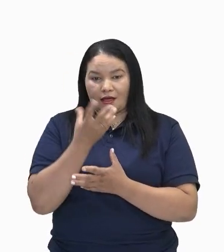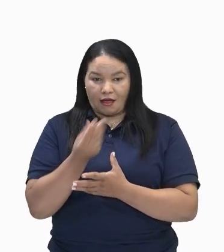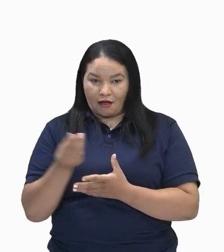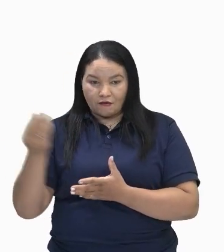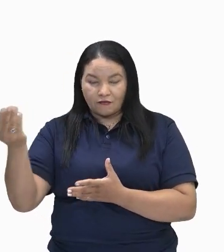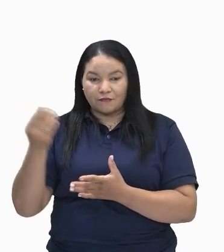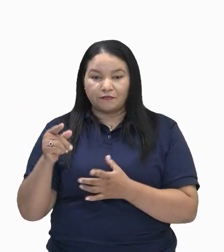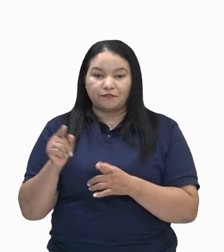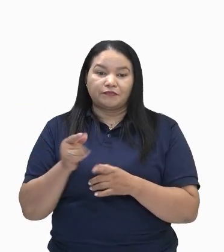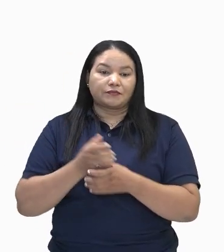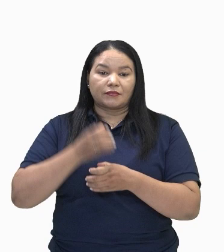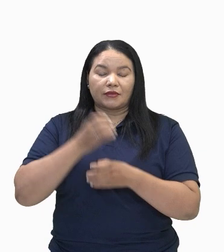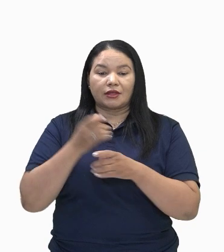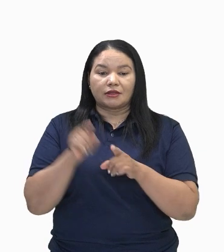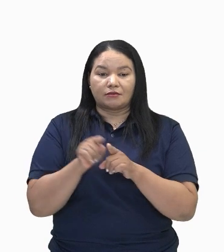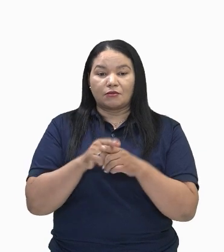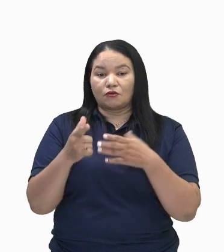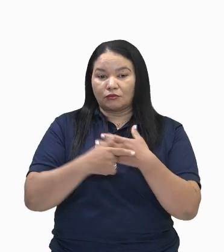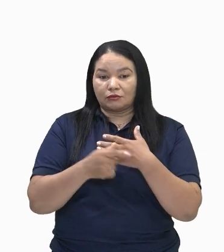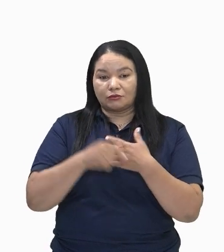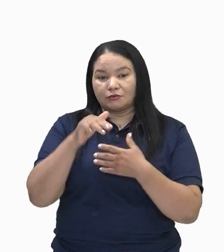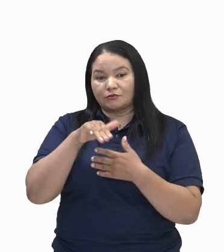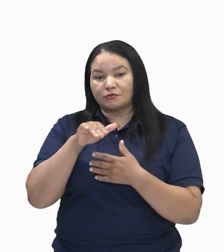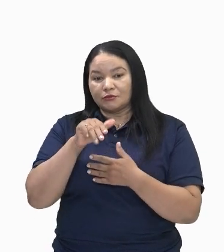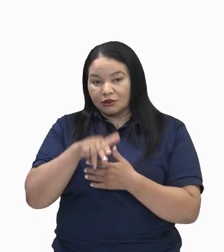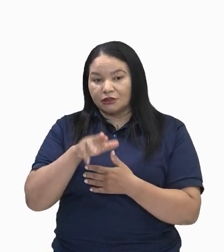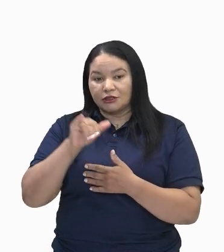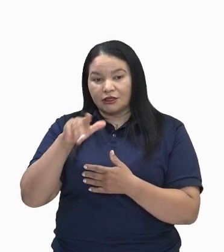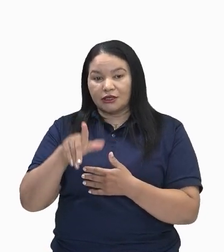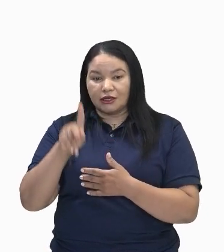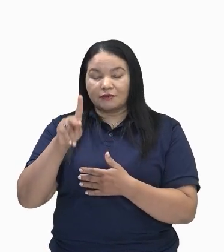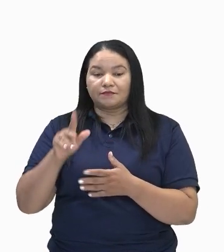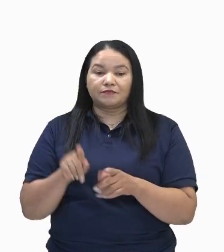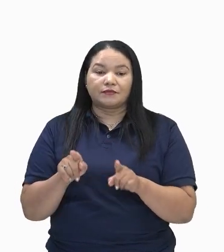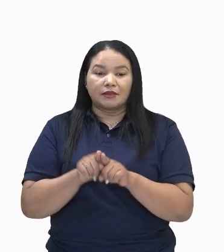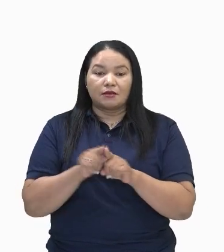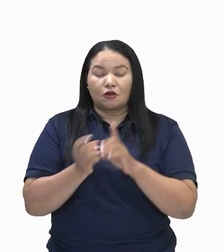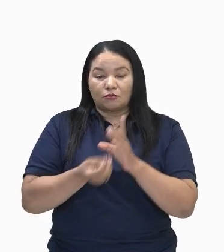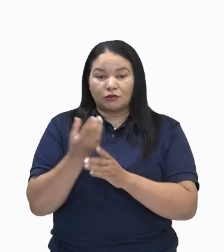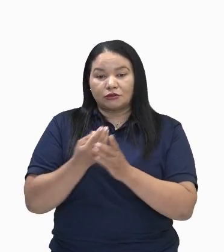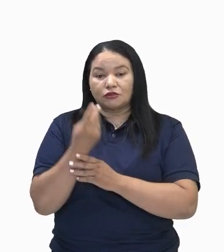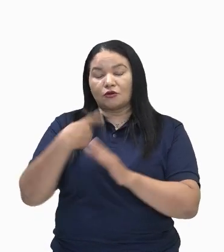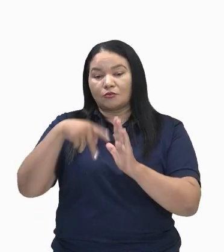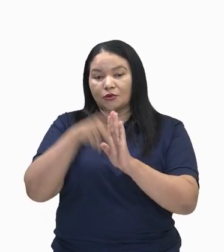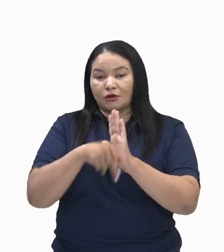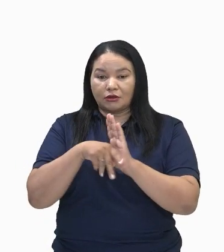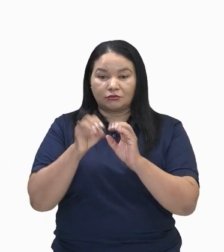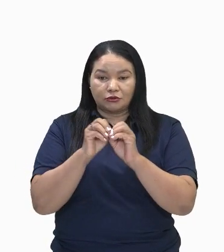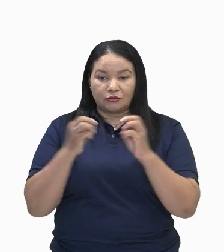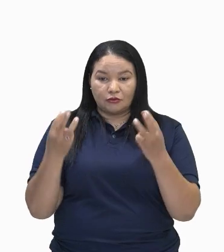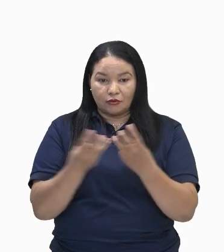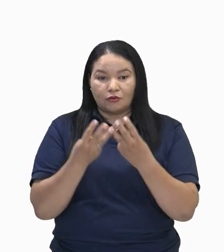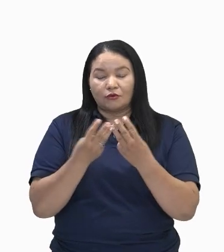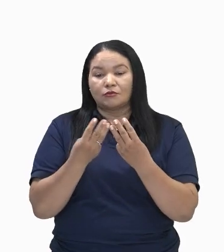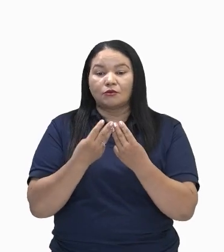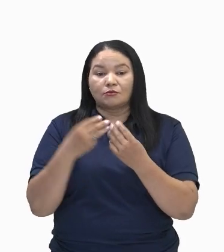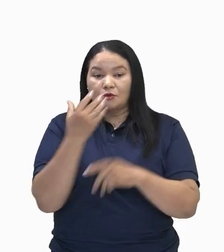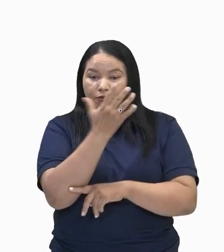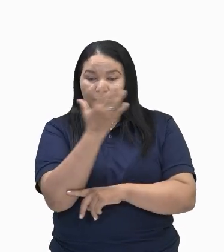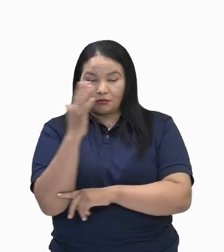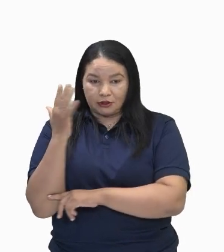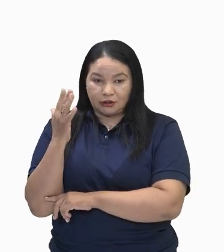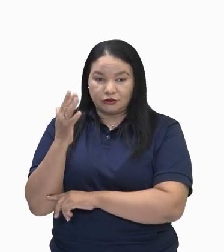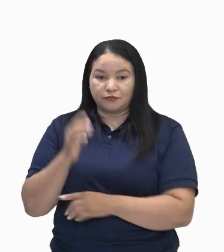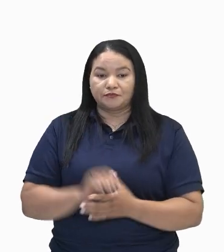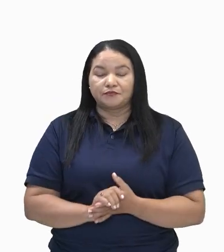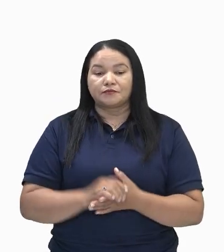é o Nick Clerevov. E esse vídeo foi produzido pelo Programa das Nações Unidas para o Meio Ambiente.